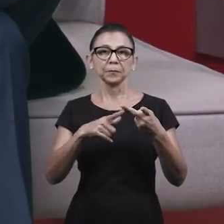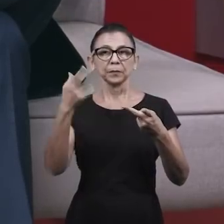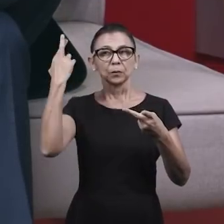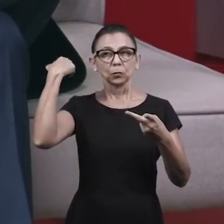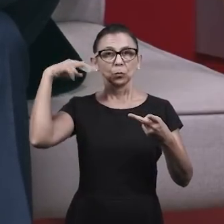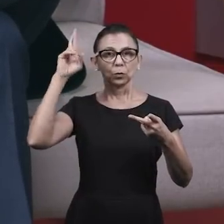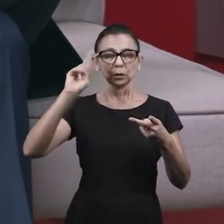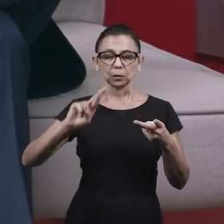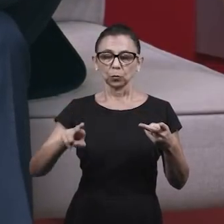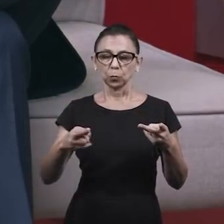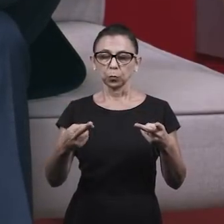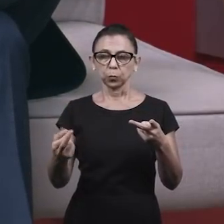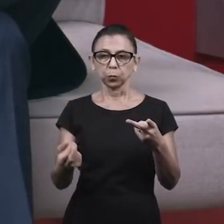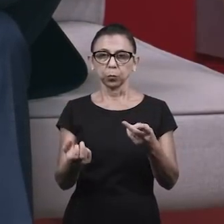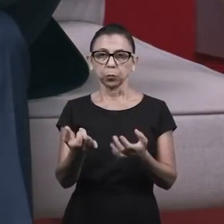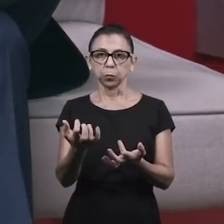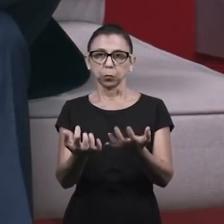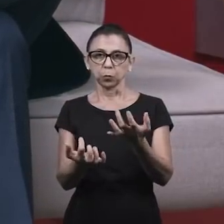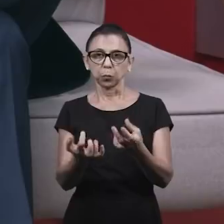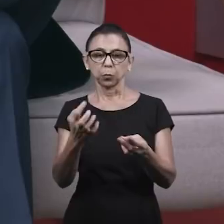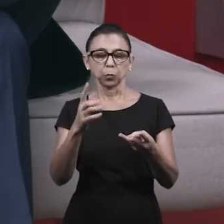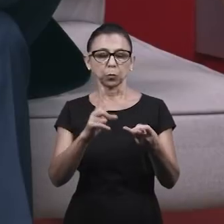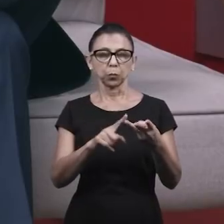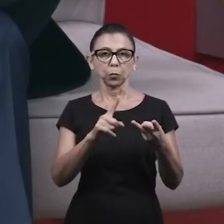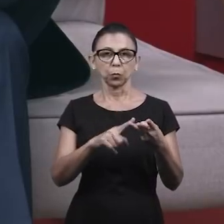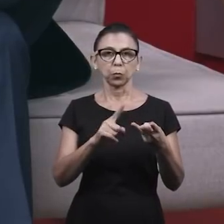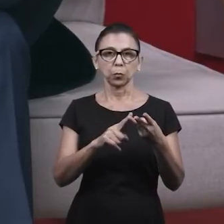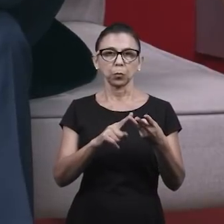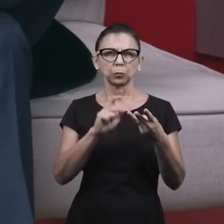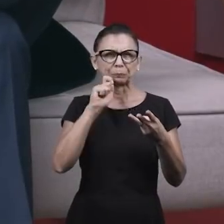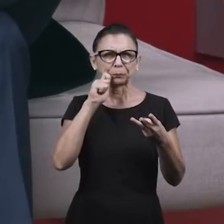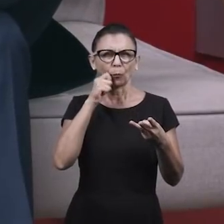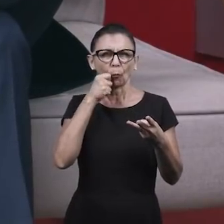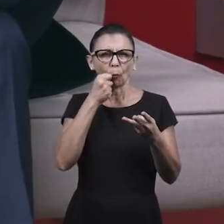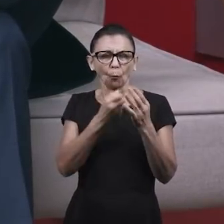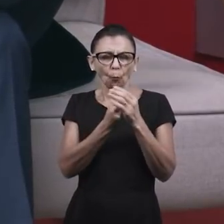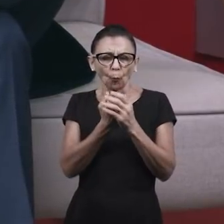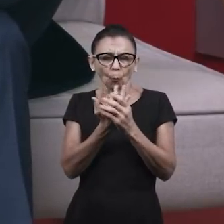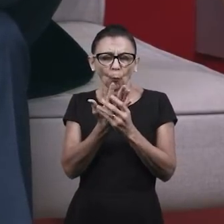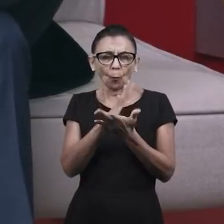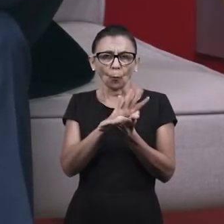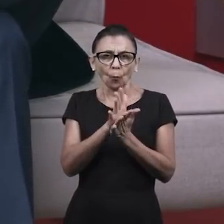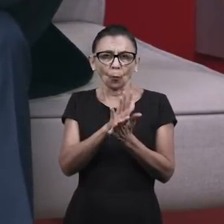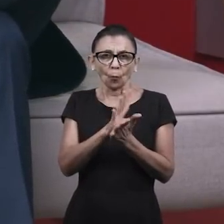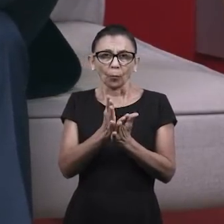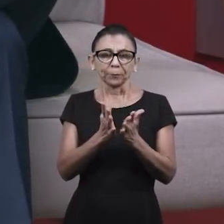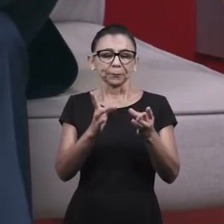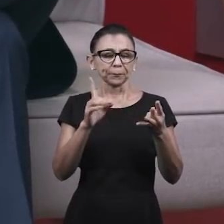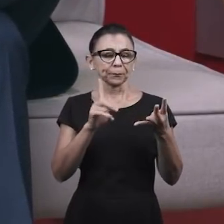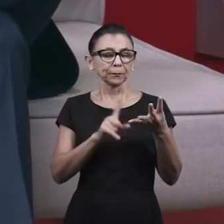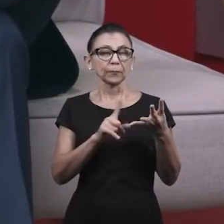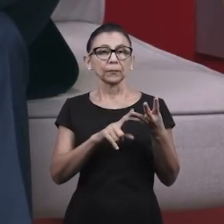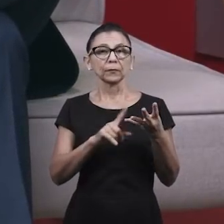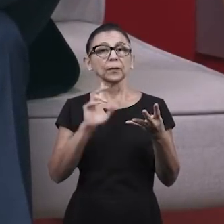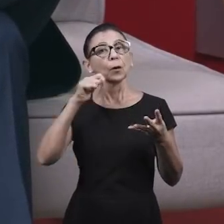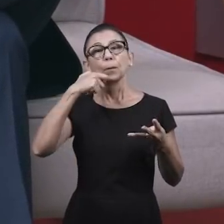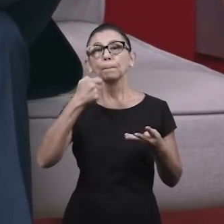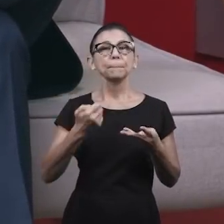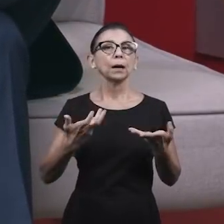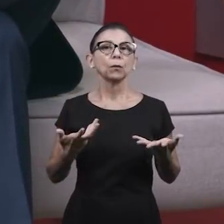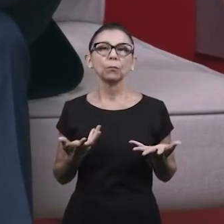a libertação de uma vida de escravidão no Egito rumo a Canaã, a terra prometida.